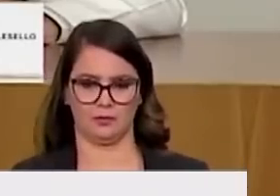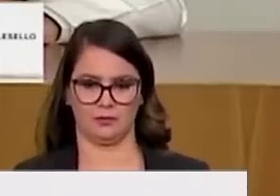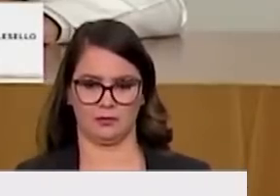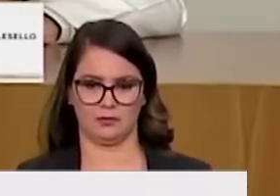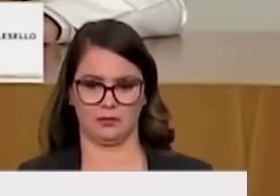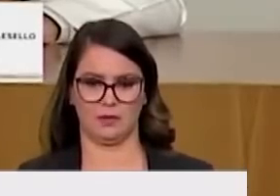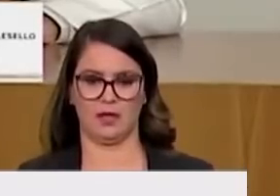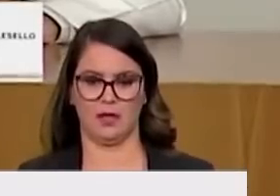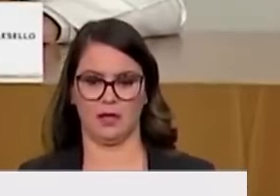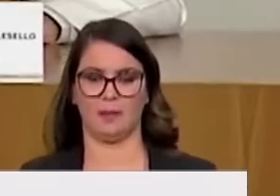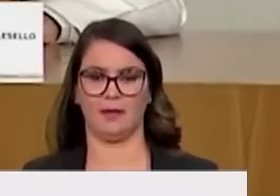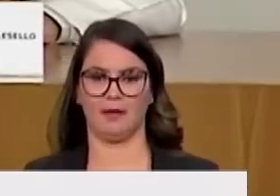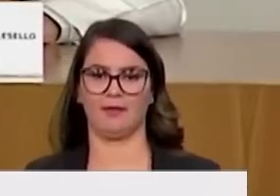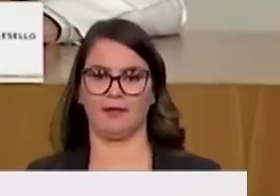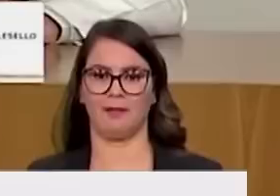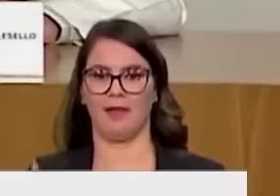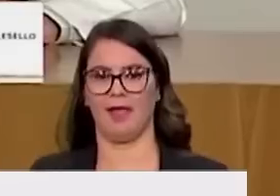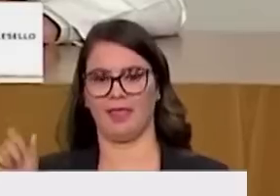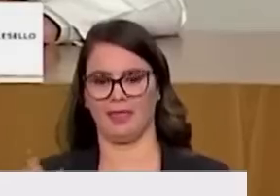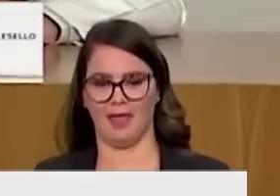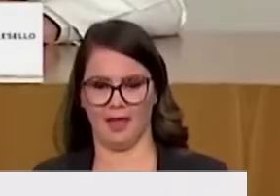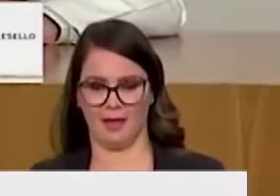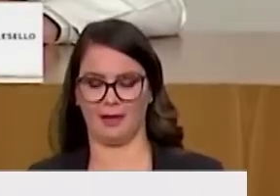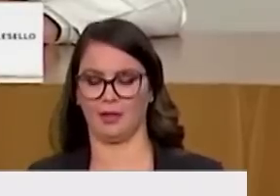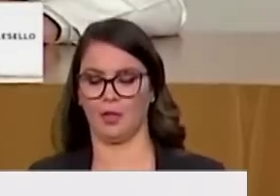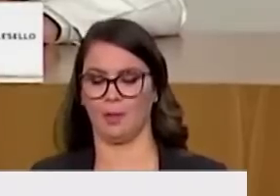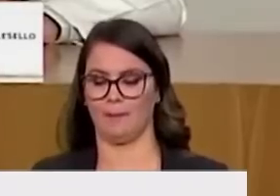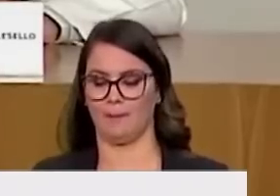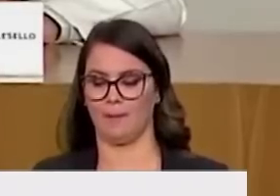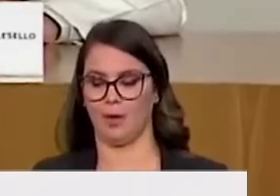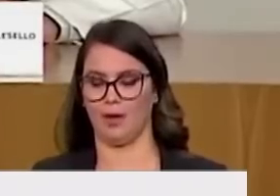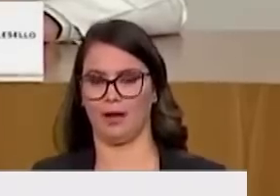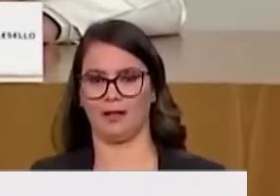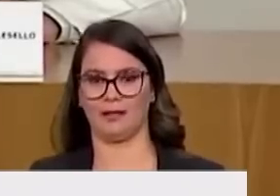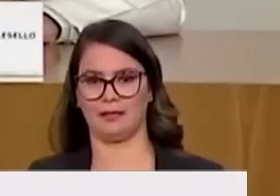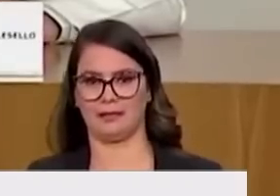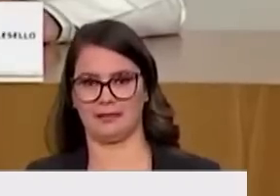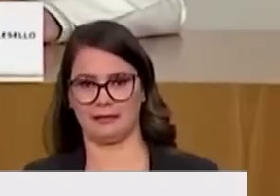Sou descendente de italiano. É Polezello. É Giancarlo, meu